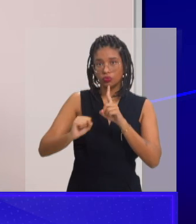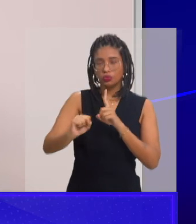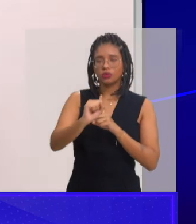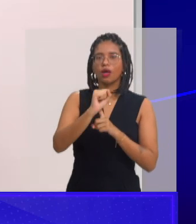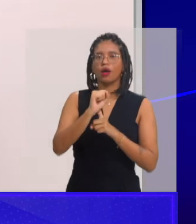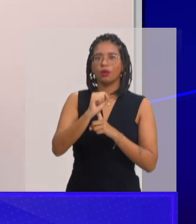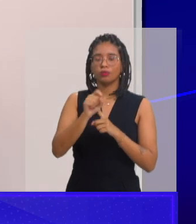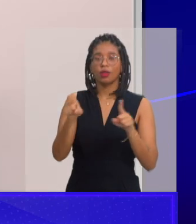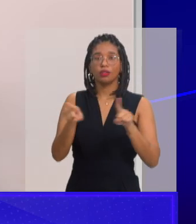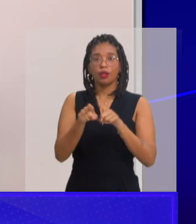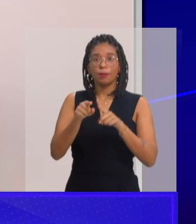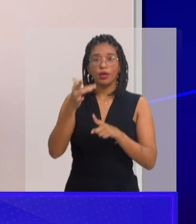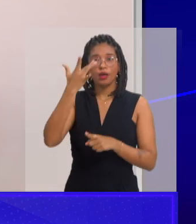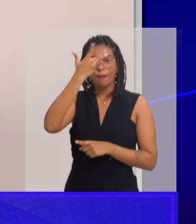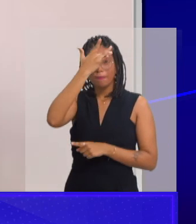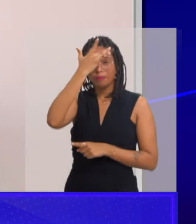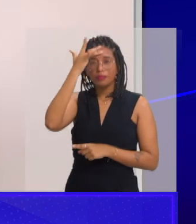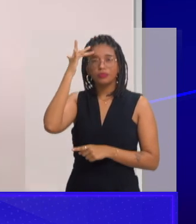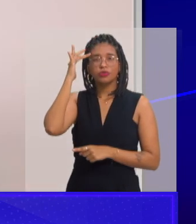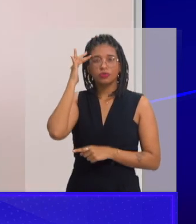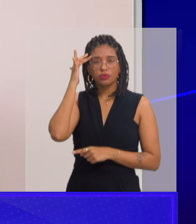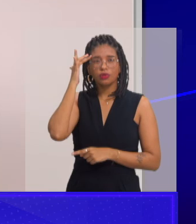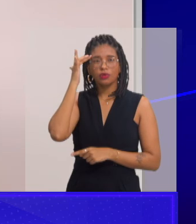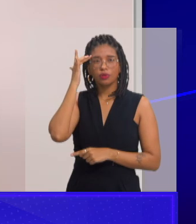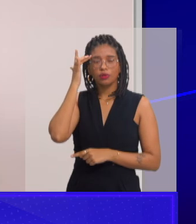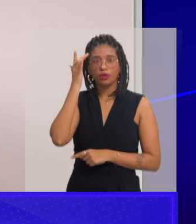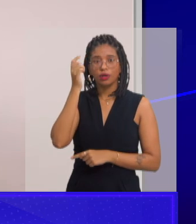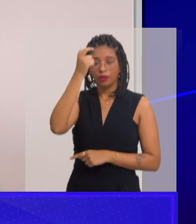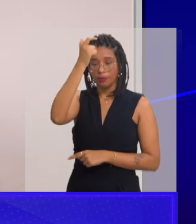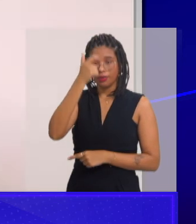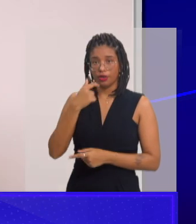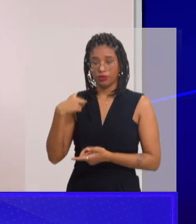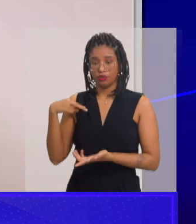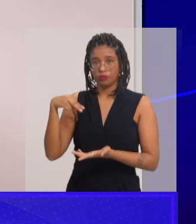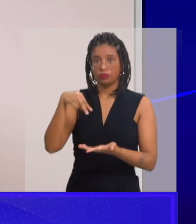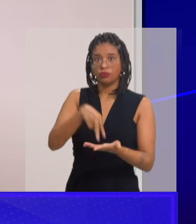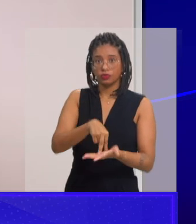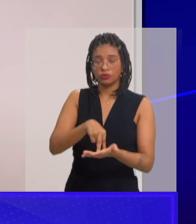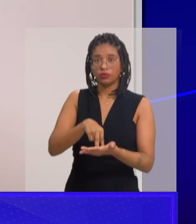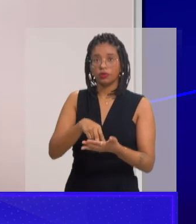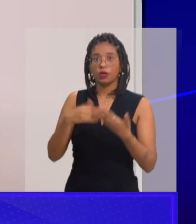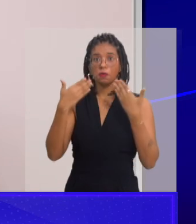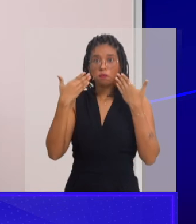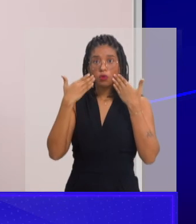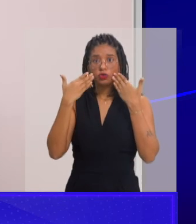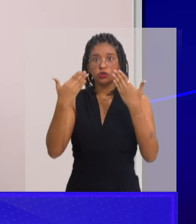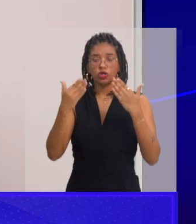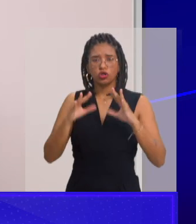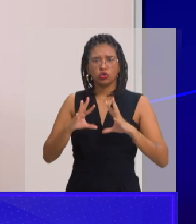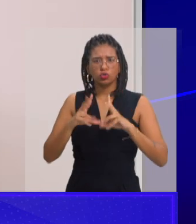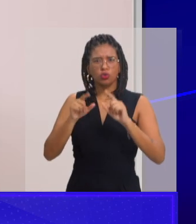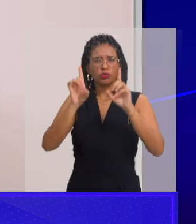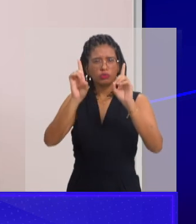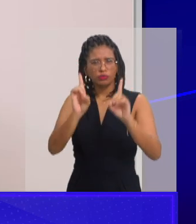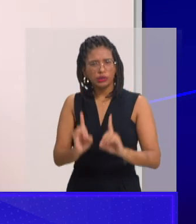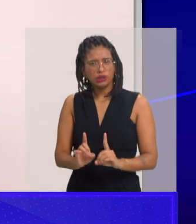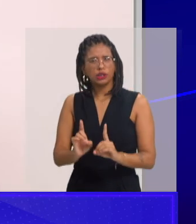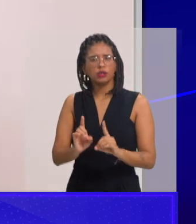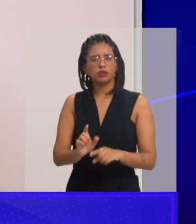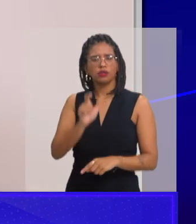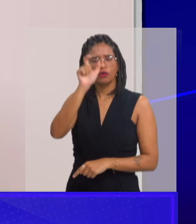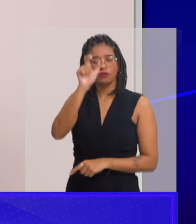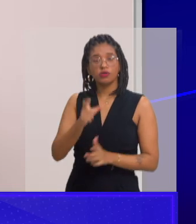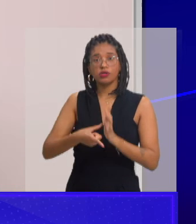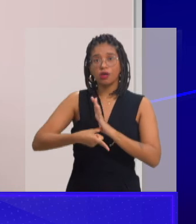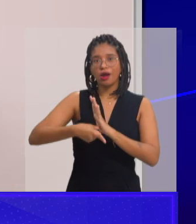social, enquanto uma pessoa que, por exemplo, para que eu chegue hoje, estar na frente das câmeras com todas as minhas limitações,